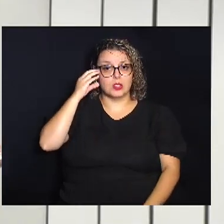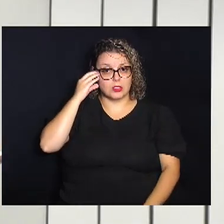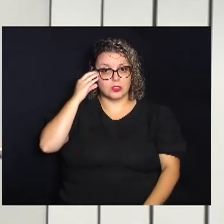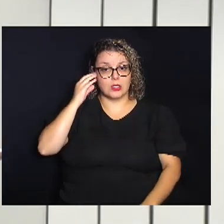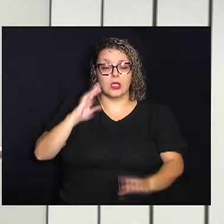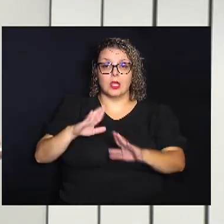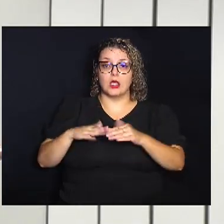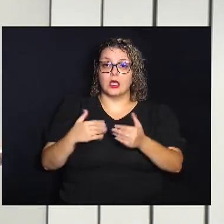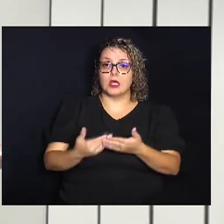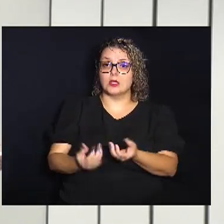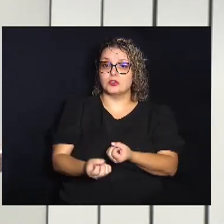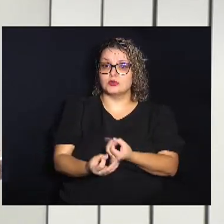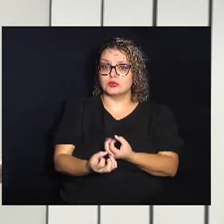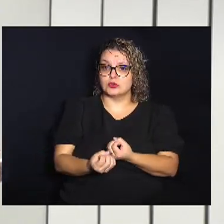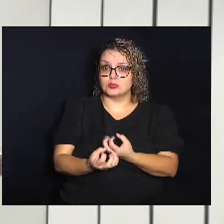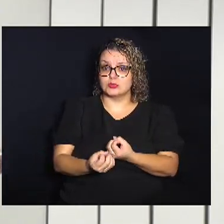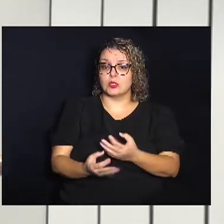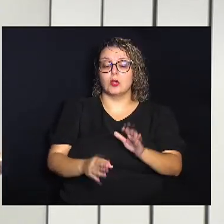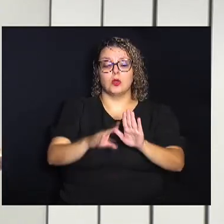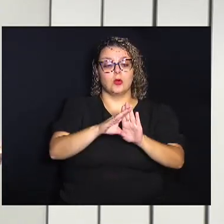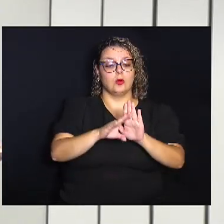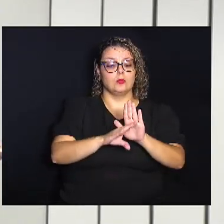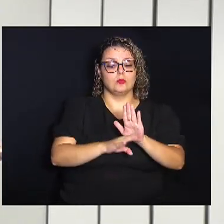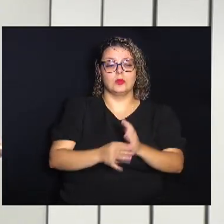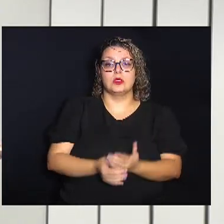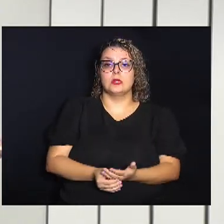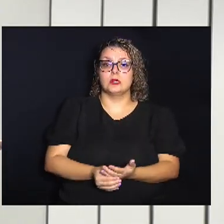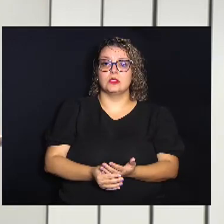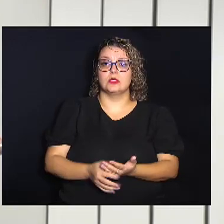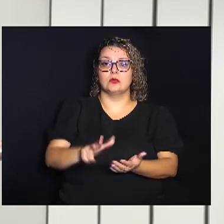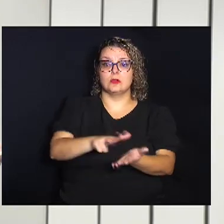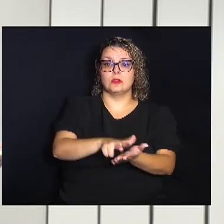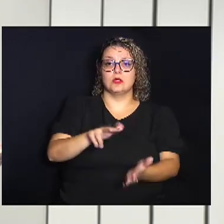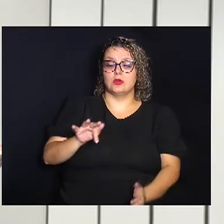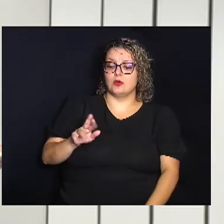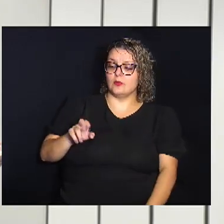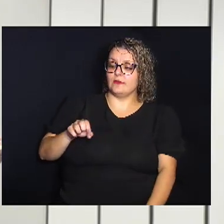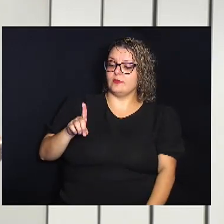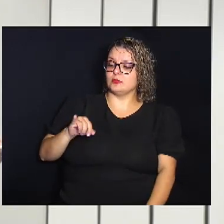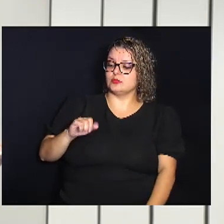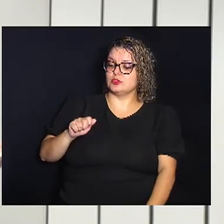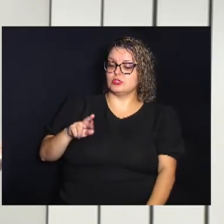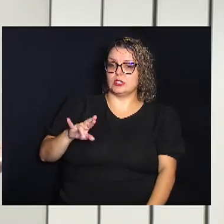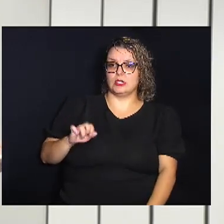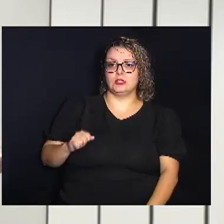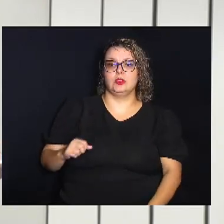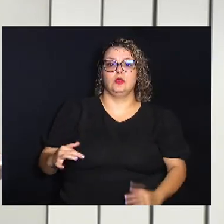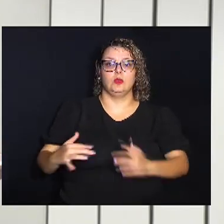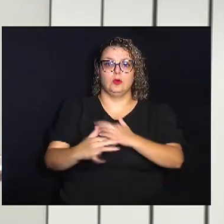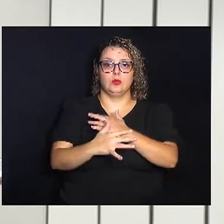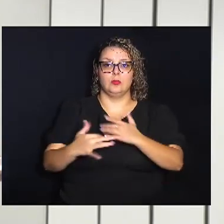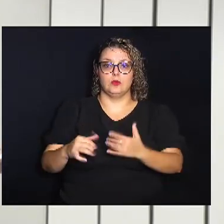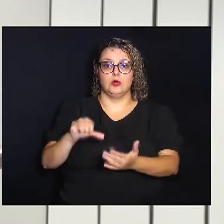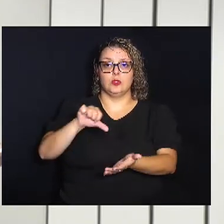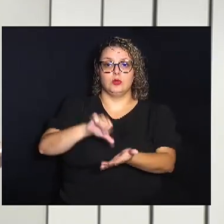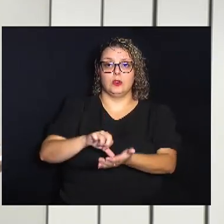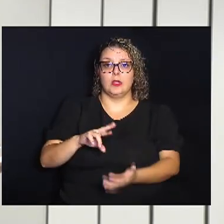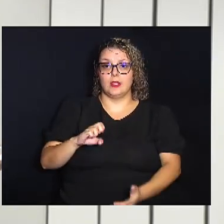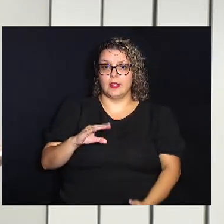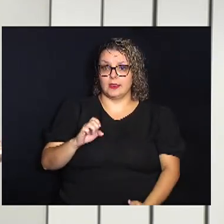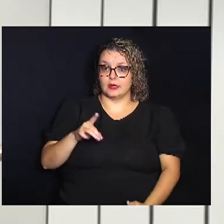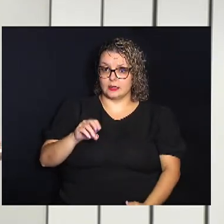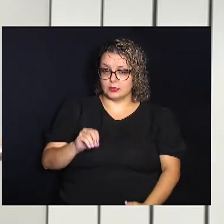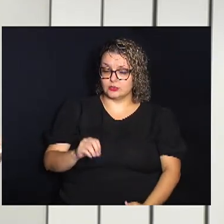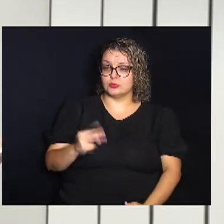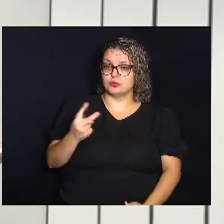requer informações sobre o programa de regularização fundiária urbana no núcleo Recanto dos Dourados